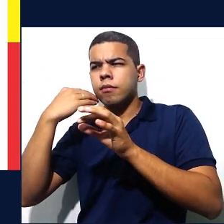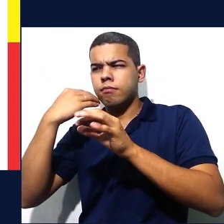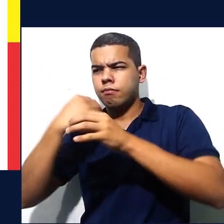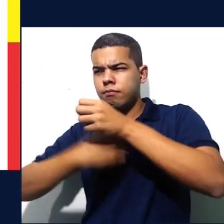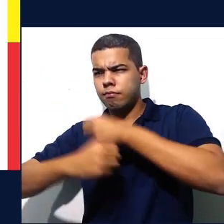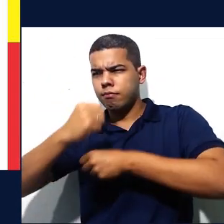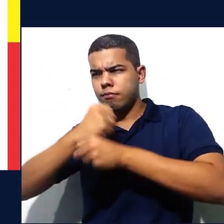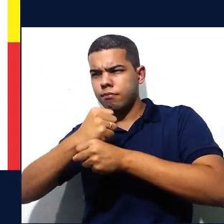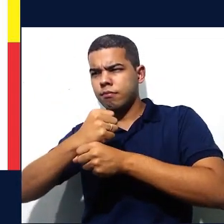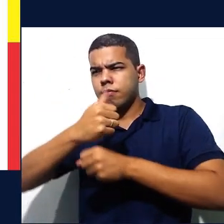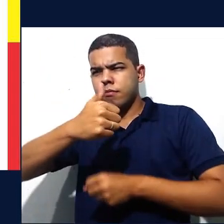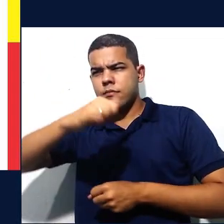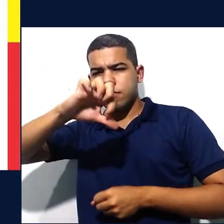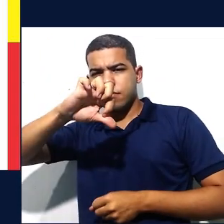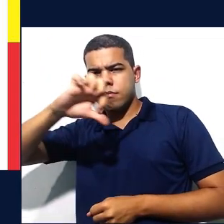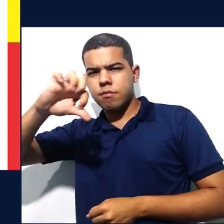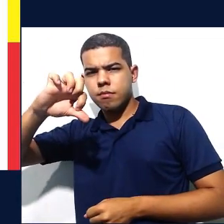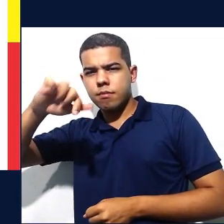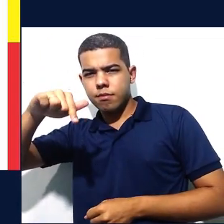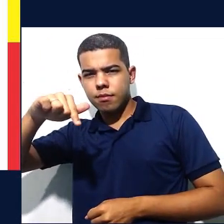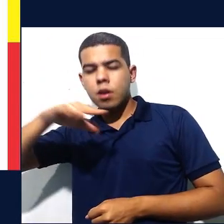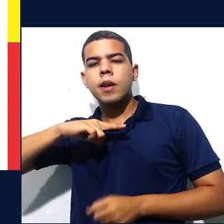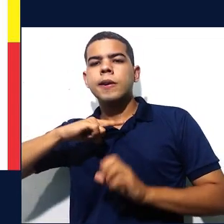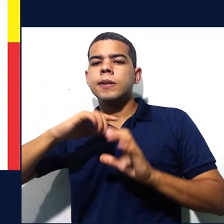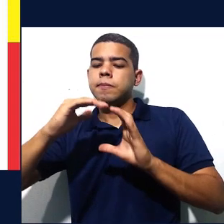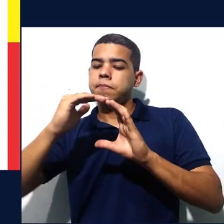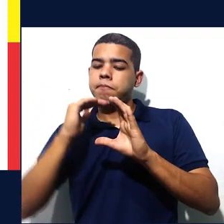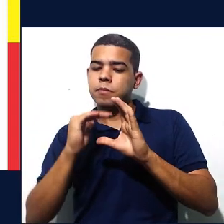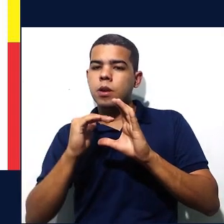diminuíram cerca de 10% desde